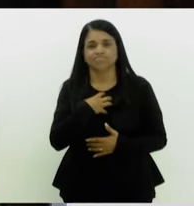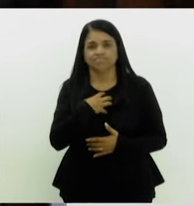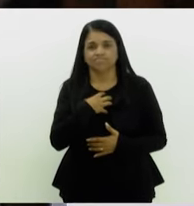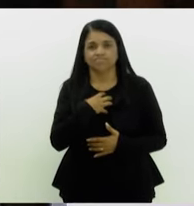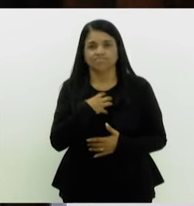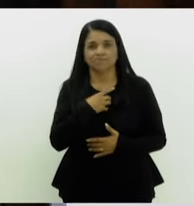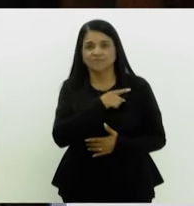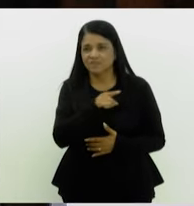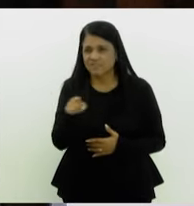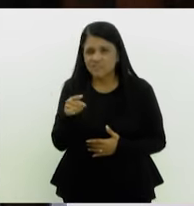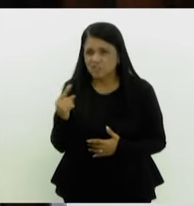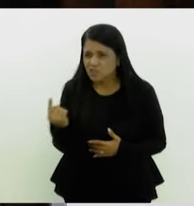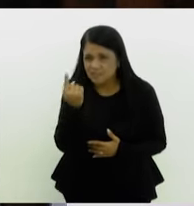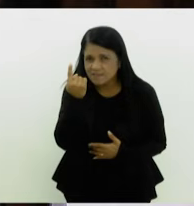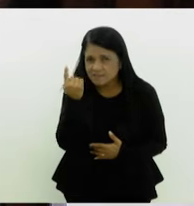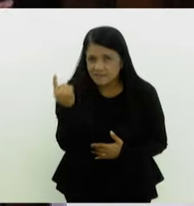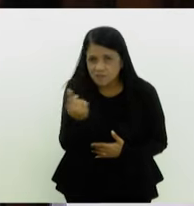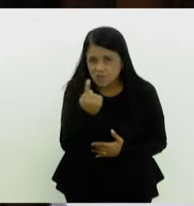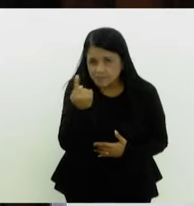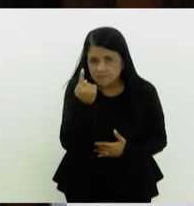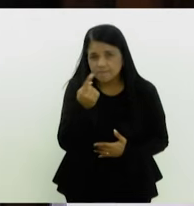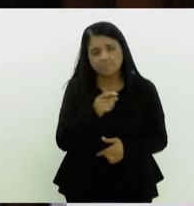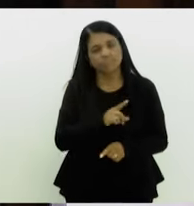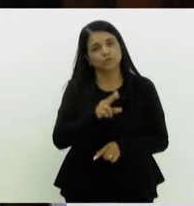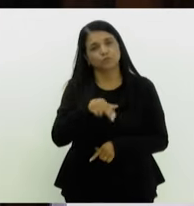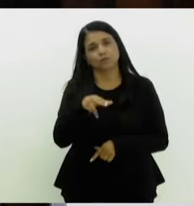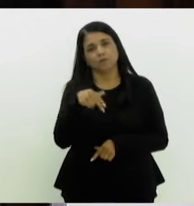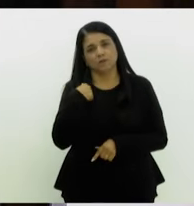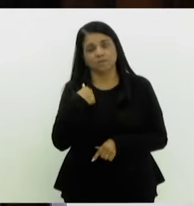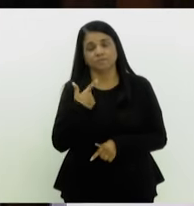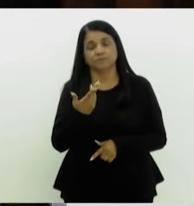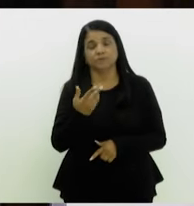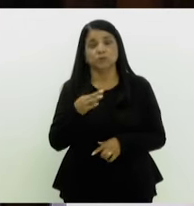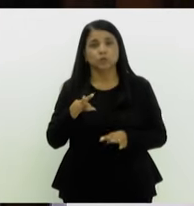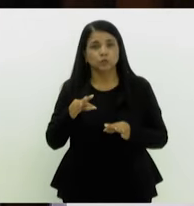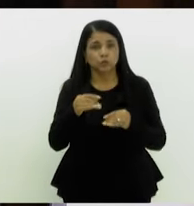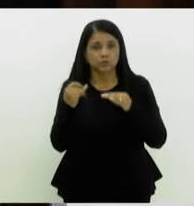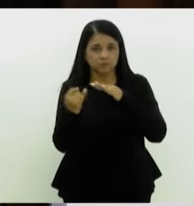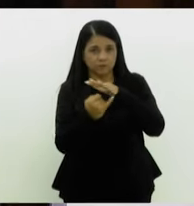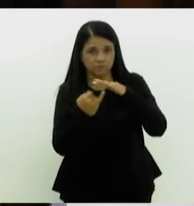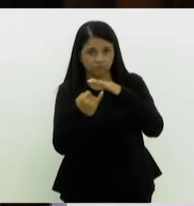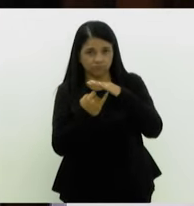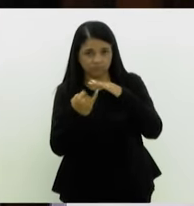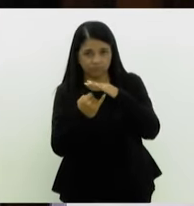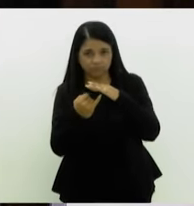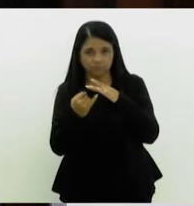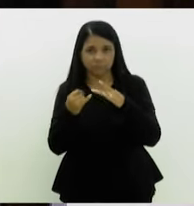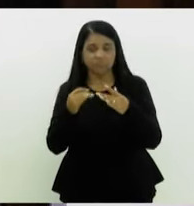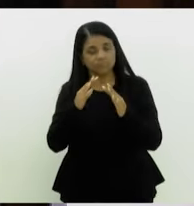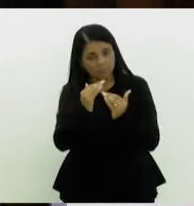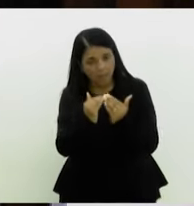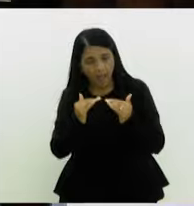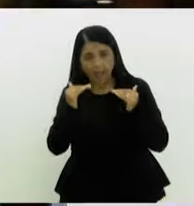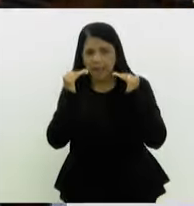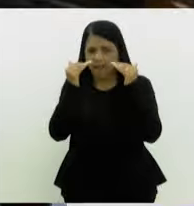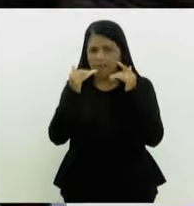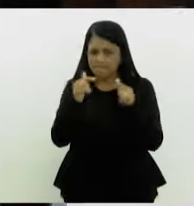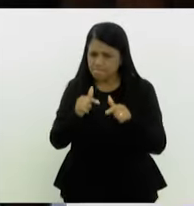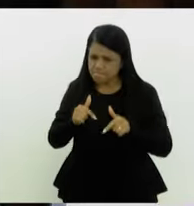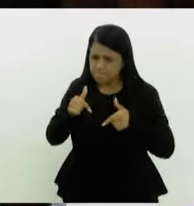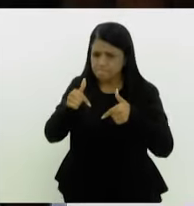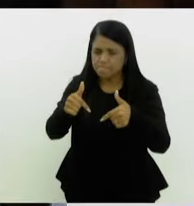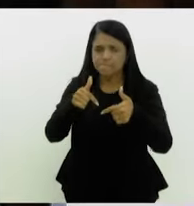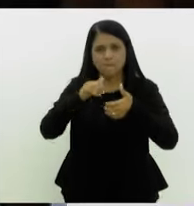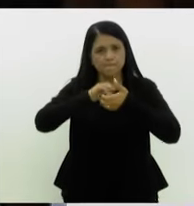não estão sozinhas eu acho que esse é o recado todas as instituições estão indo além da sua função estão de mãos